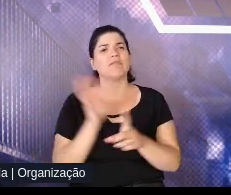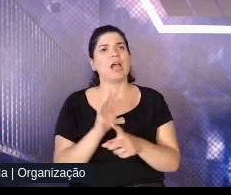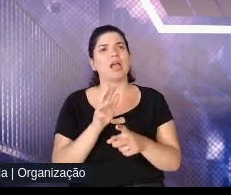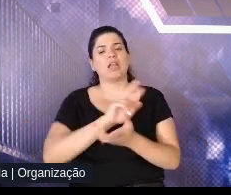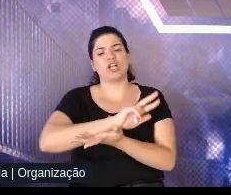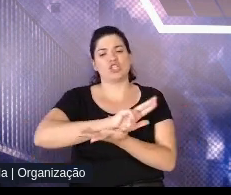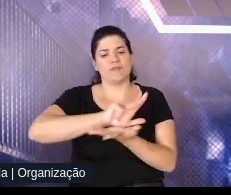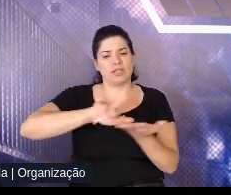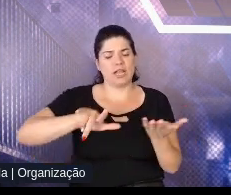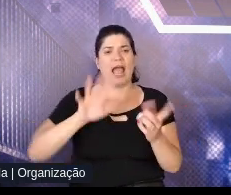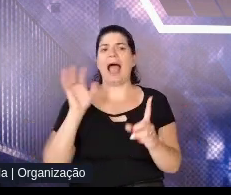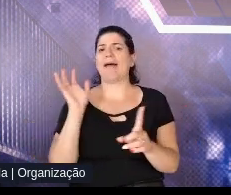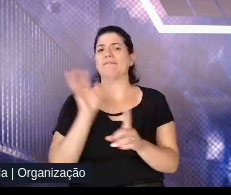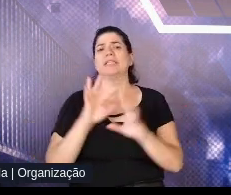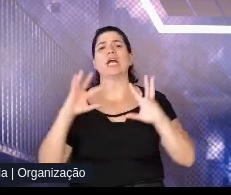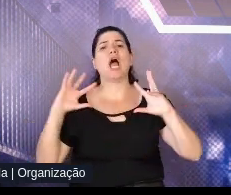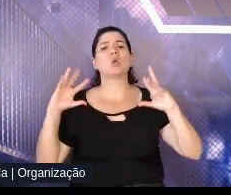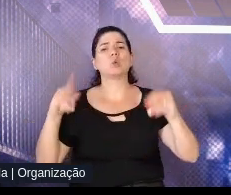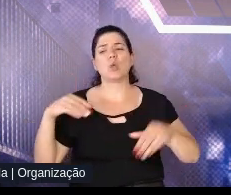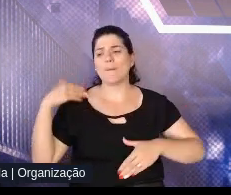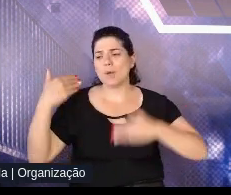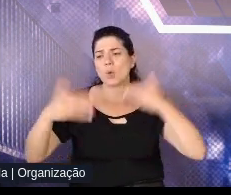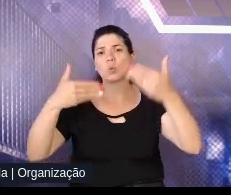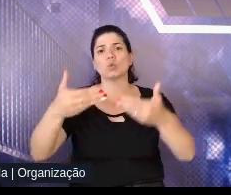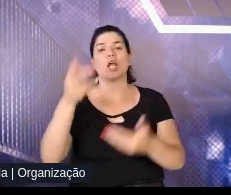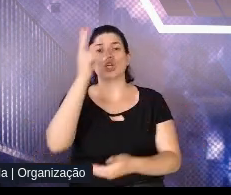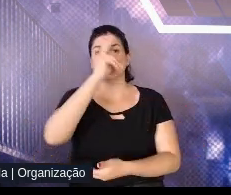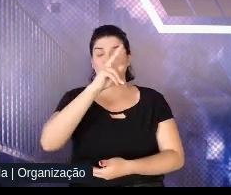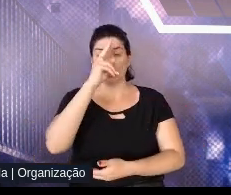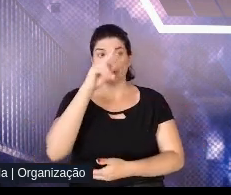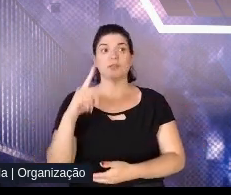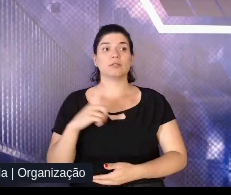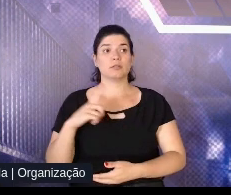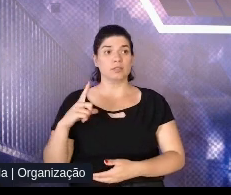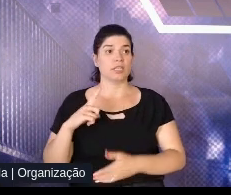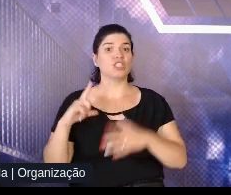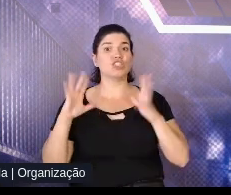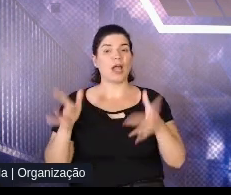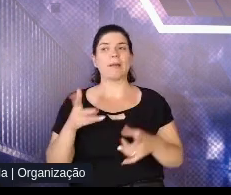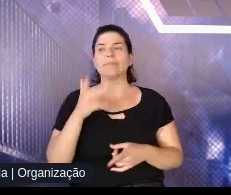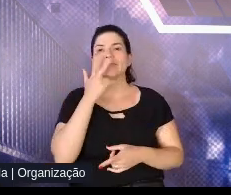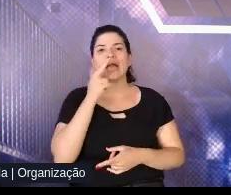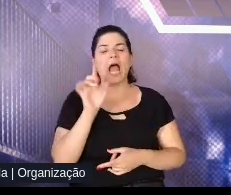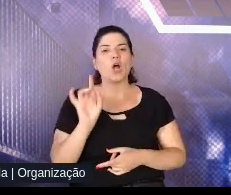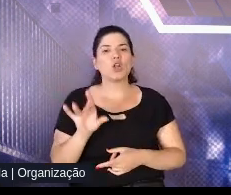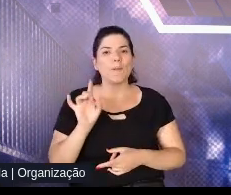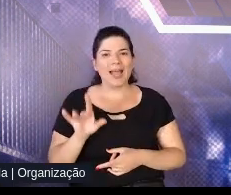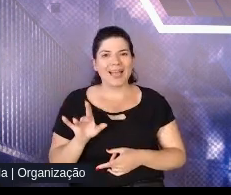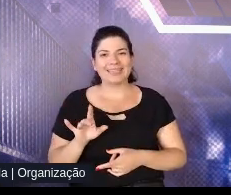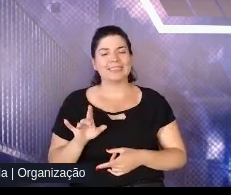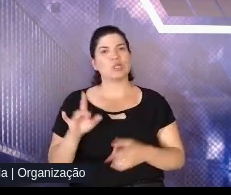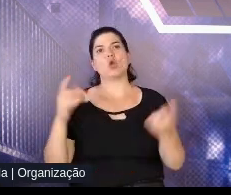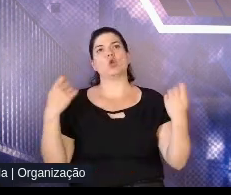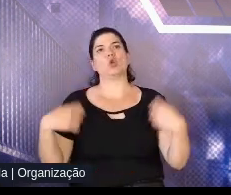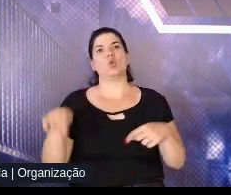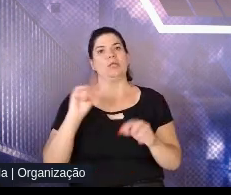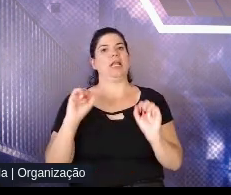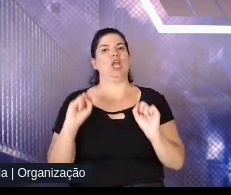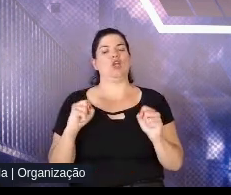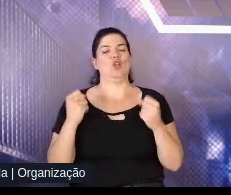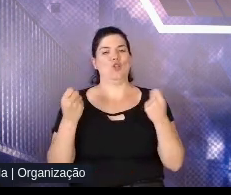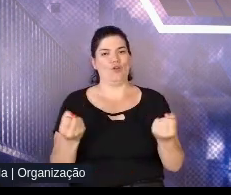afetar em todo o percurso da história de uma forma já meio que automática. Não vão precisar fazer tanto